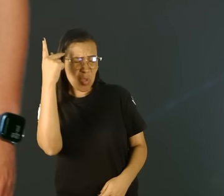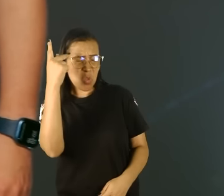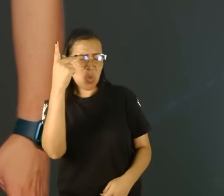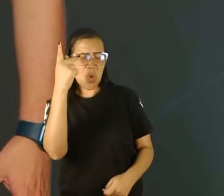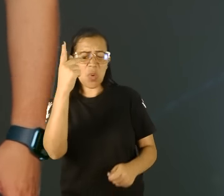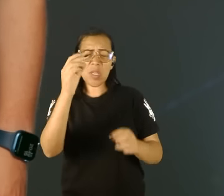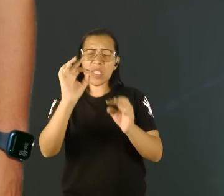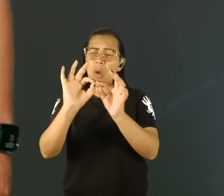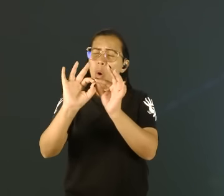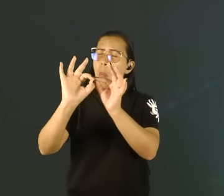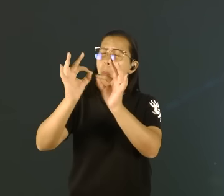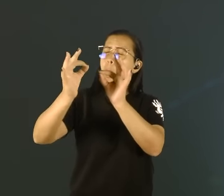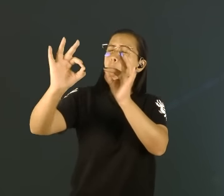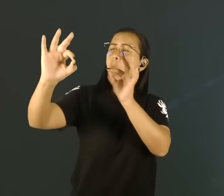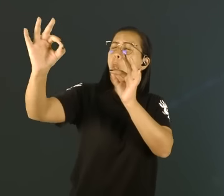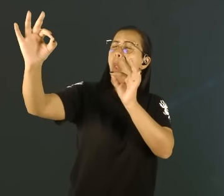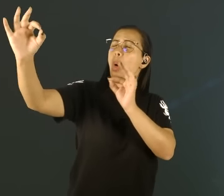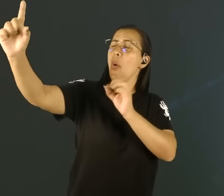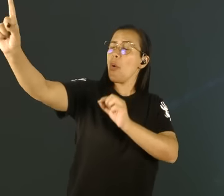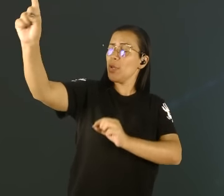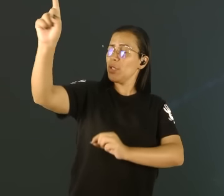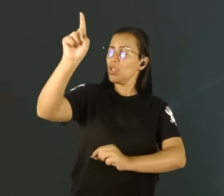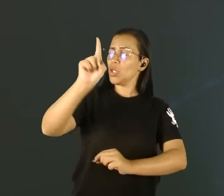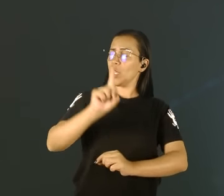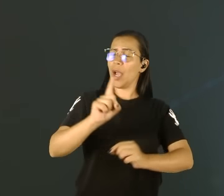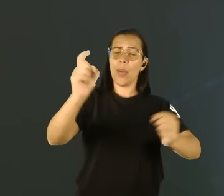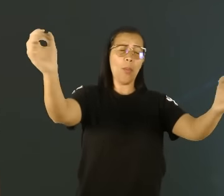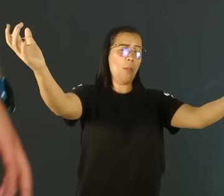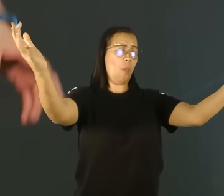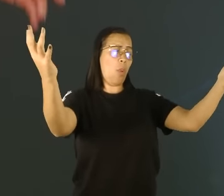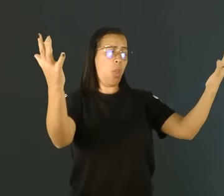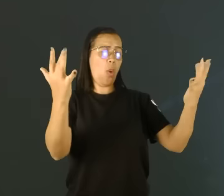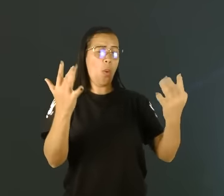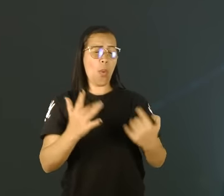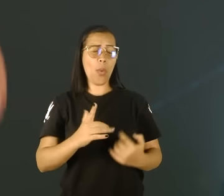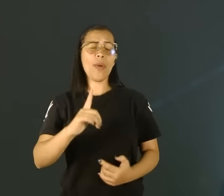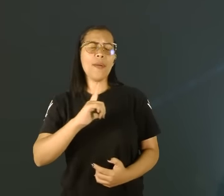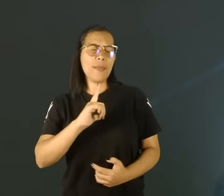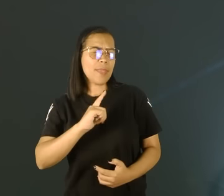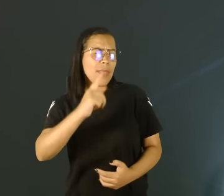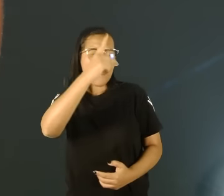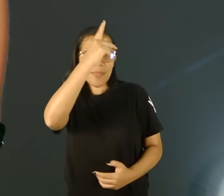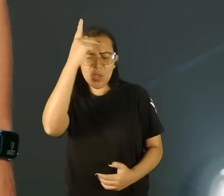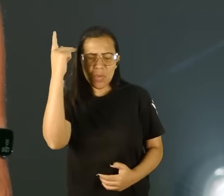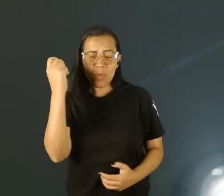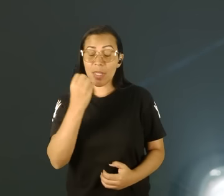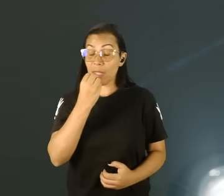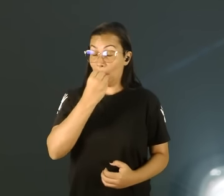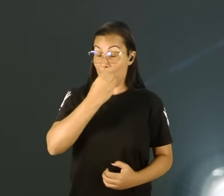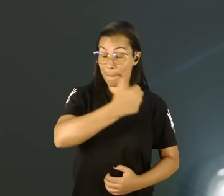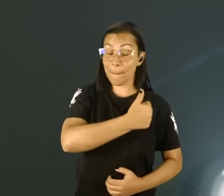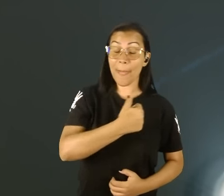Alguns chegaram bem, outros não. Mas a tua voz alcança todos os corações.